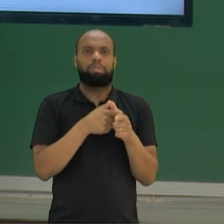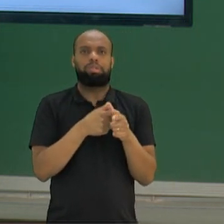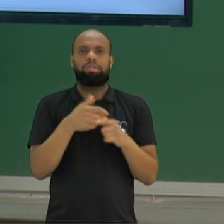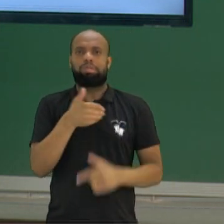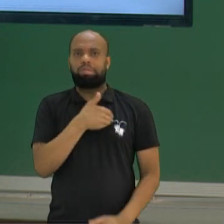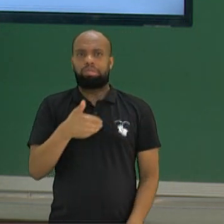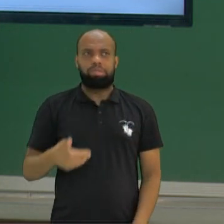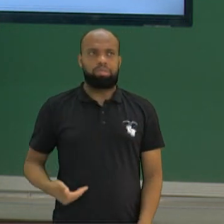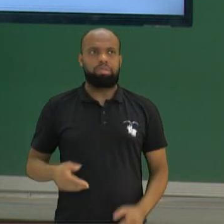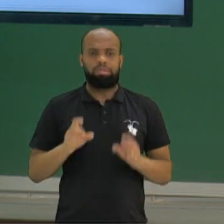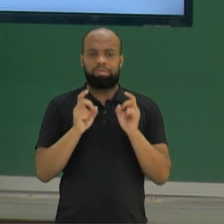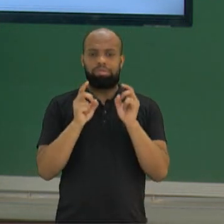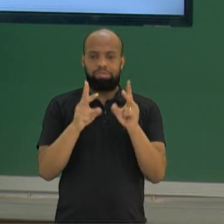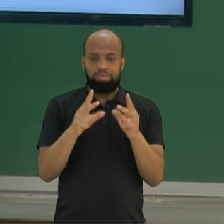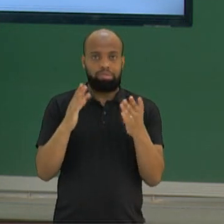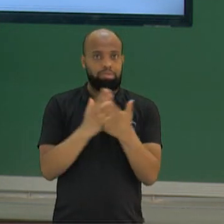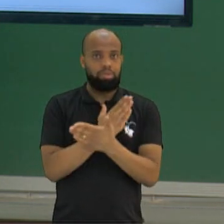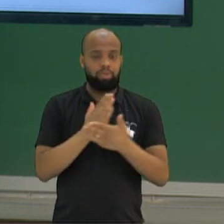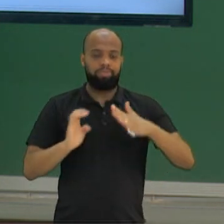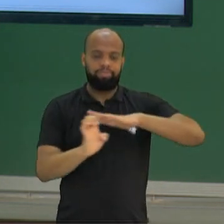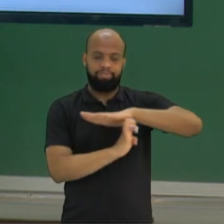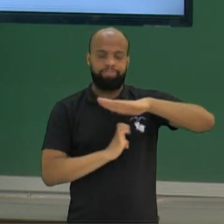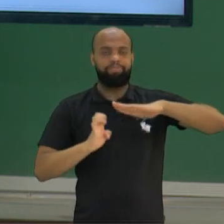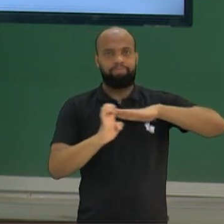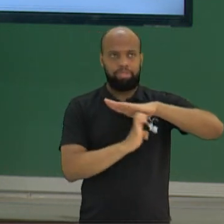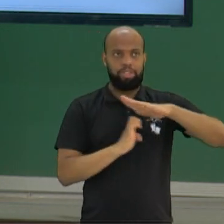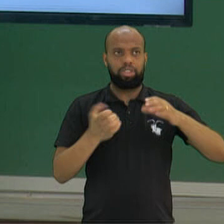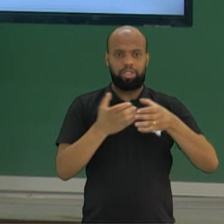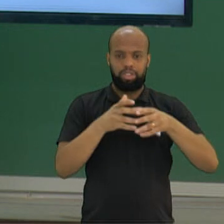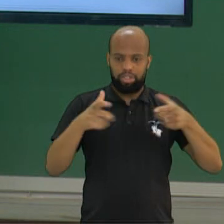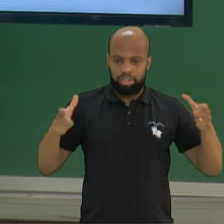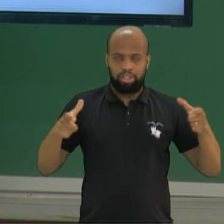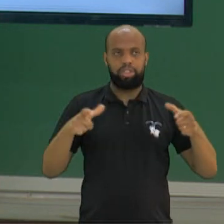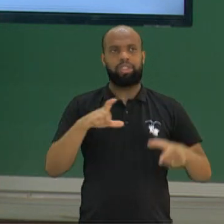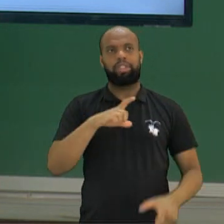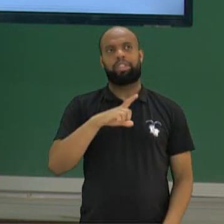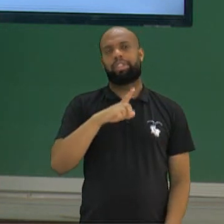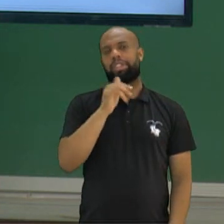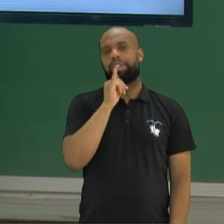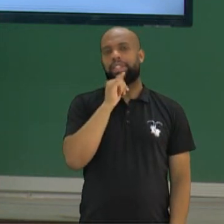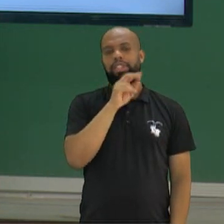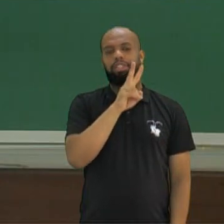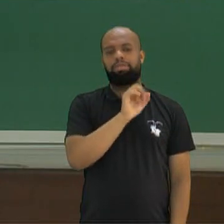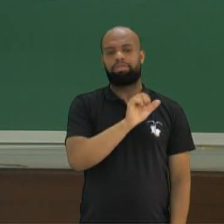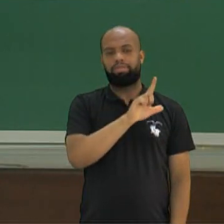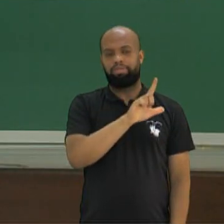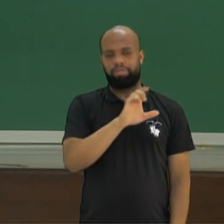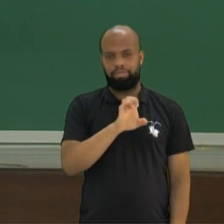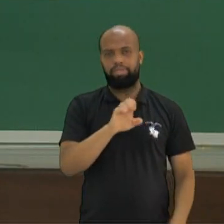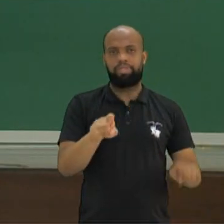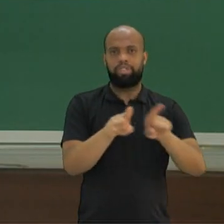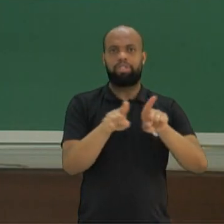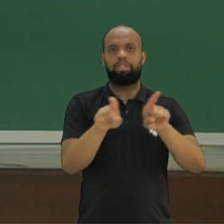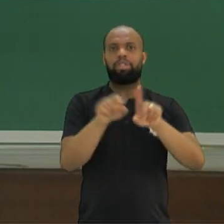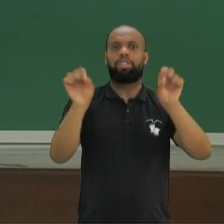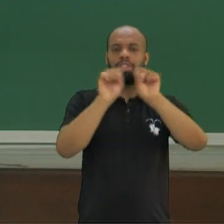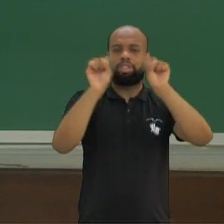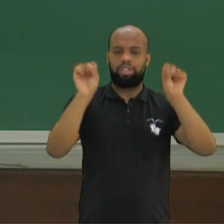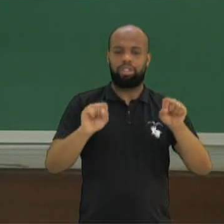então vai vender as grandes empresas, ou vende aí grandes empresas como a Vale do Rio Doce e o Sistema de Telecomunicações do